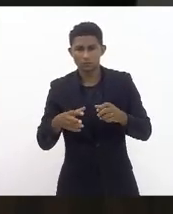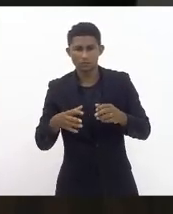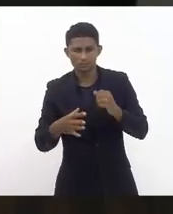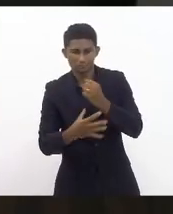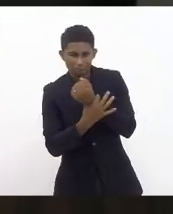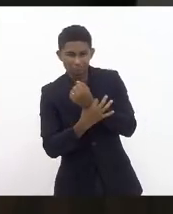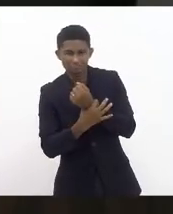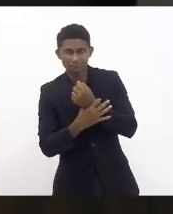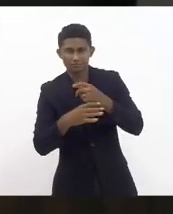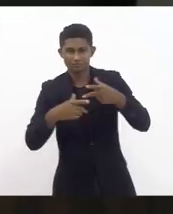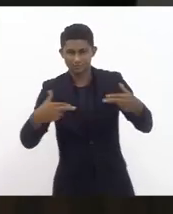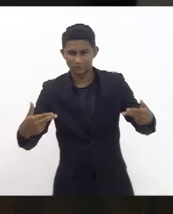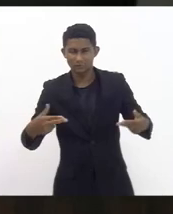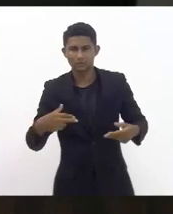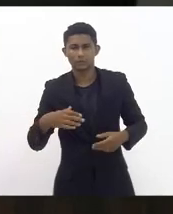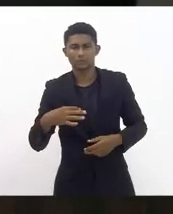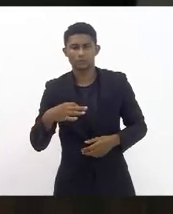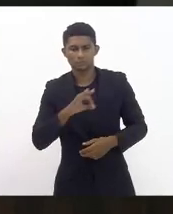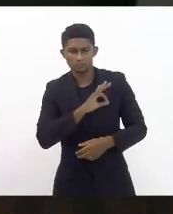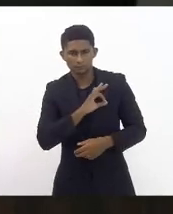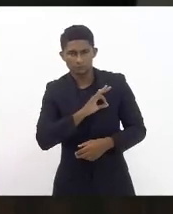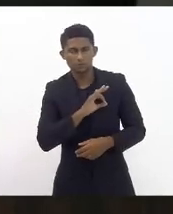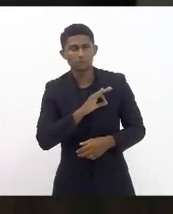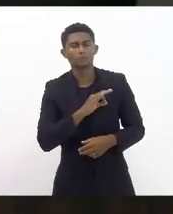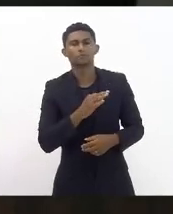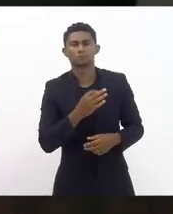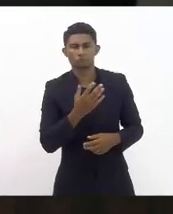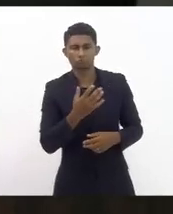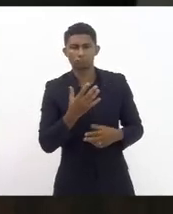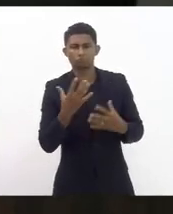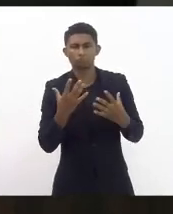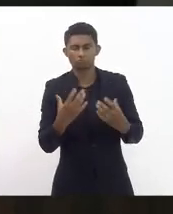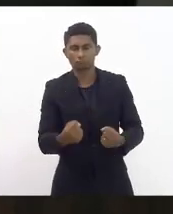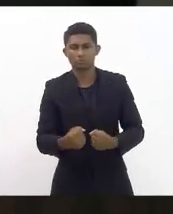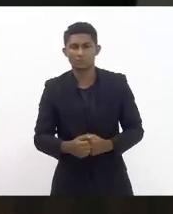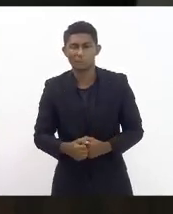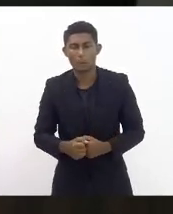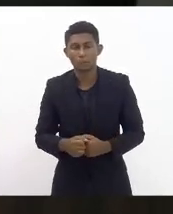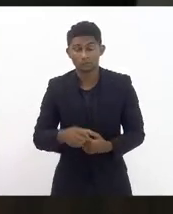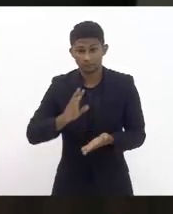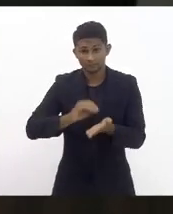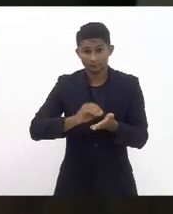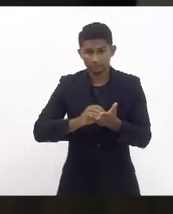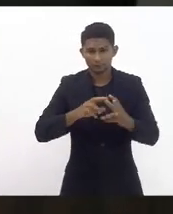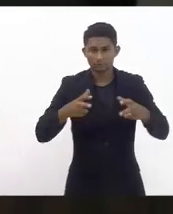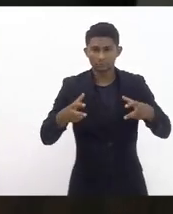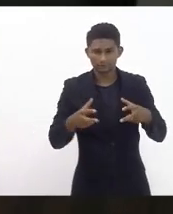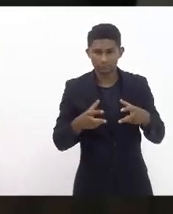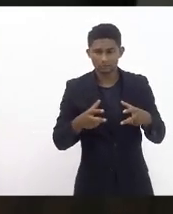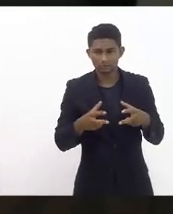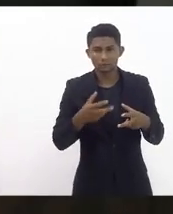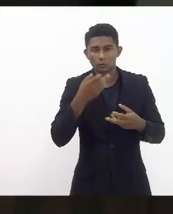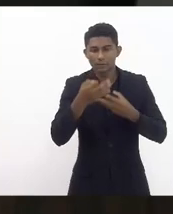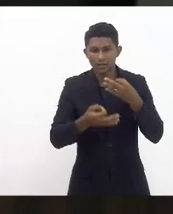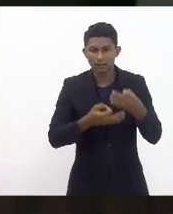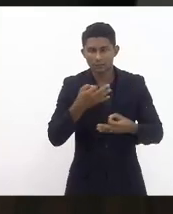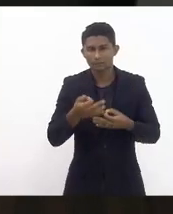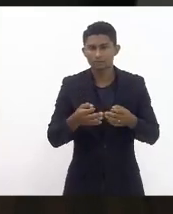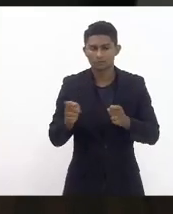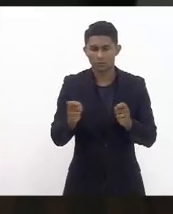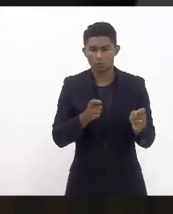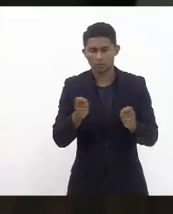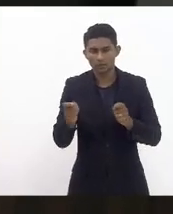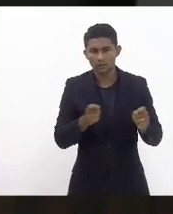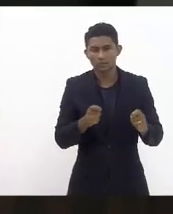Deputados, relatores, doutor Serginho e Márcio Galberto. Pendendo de pareceres da Comissão de Economia,